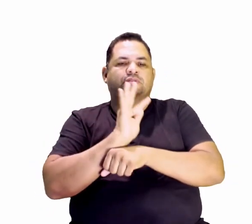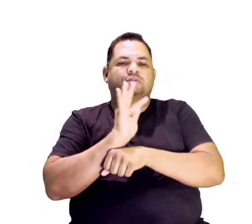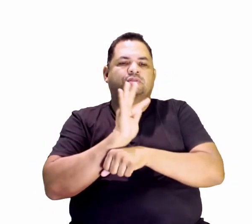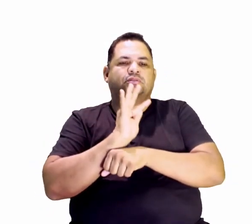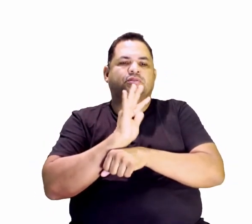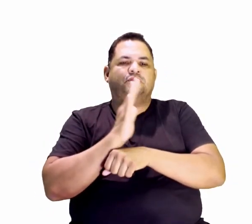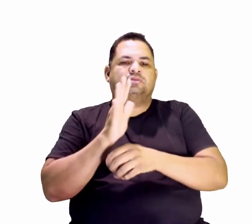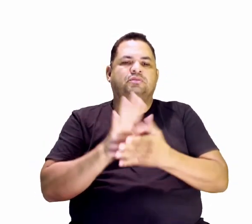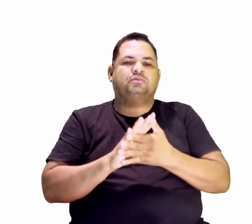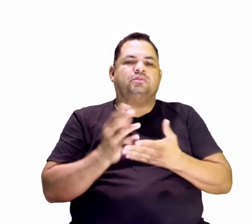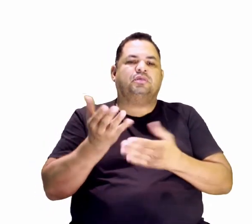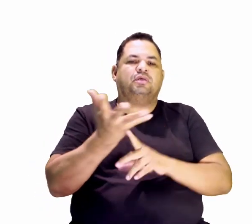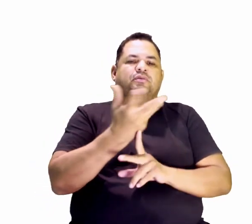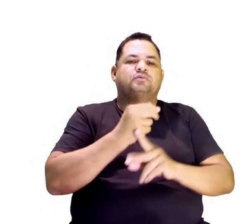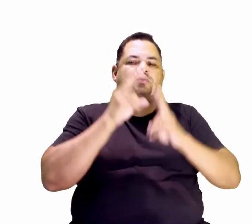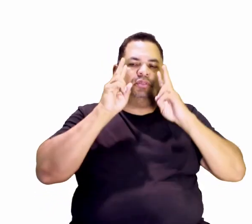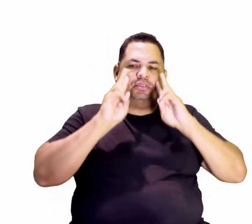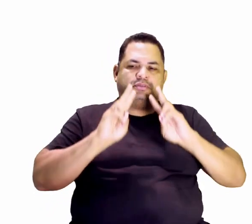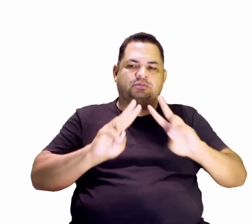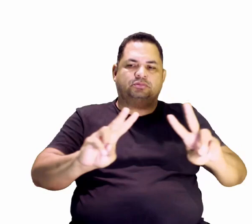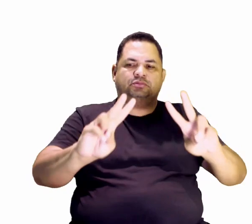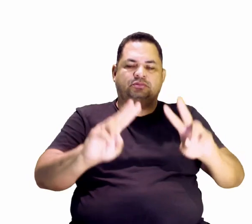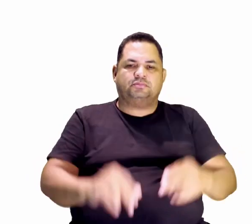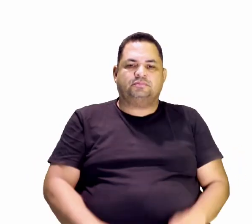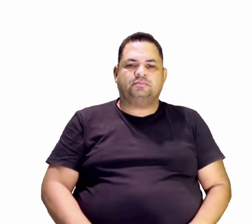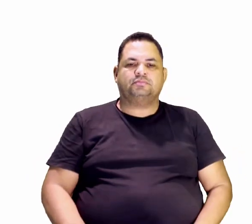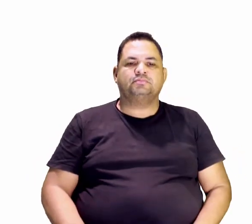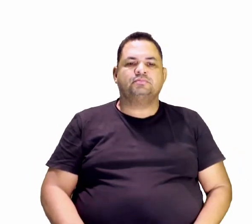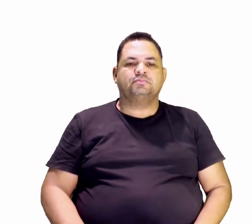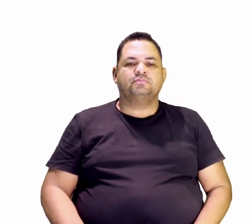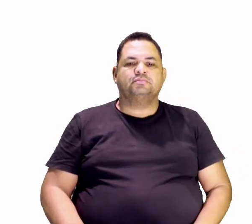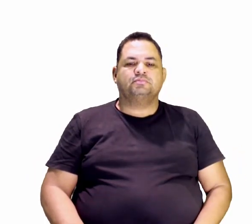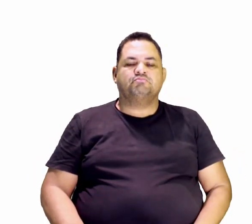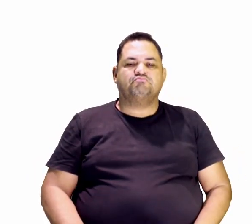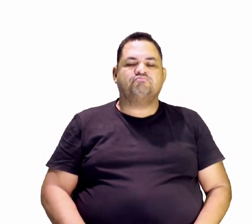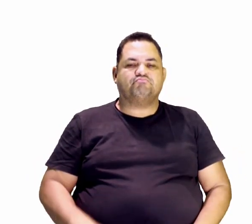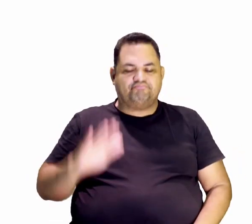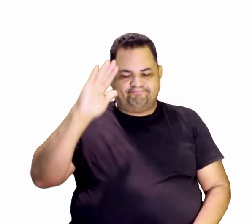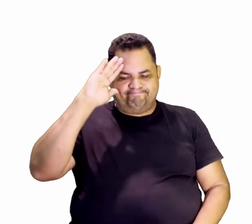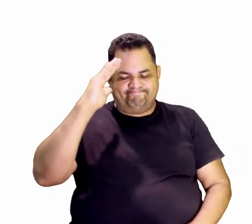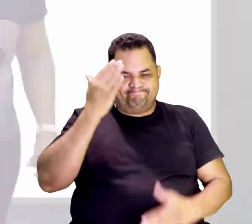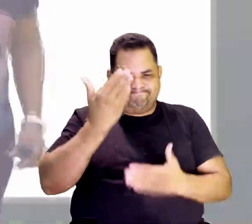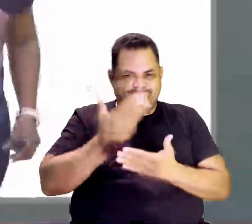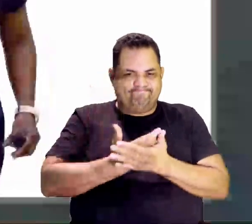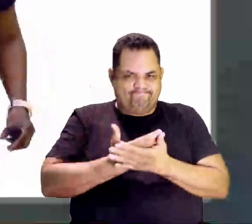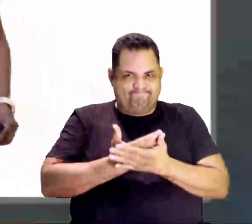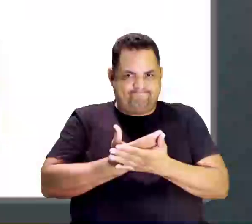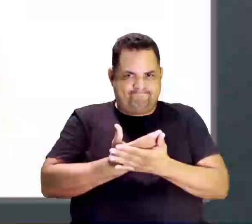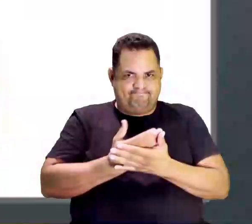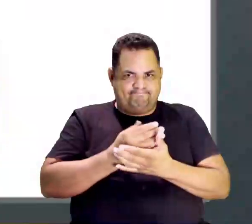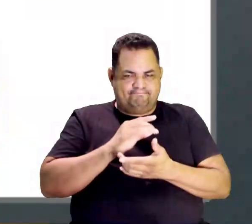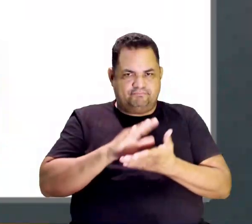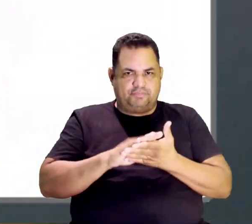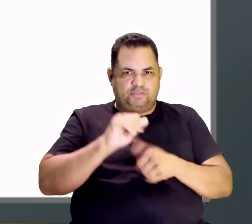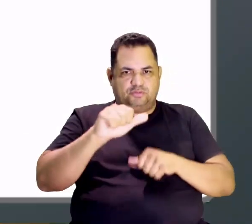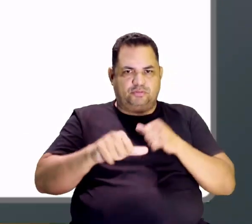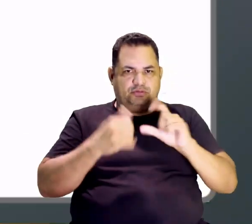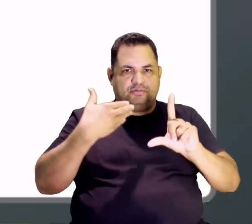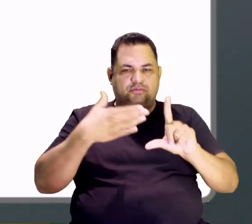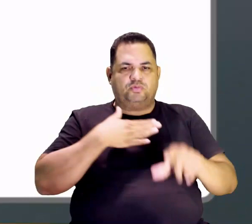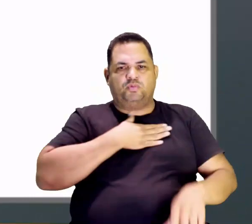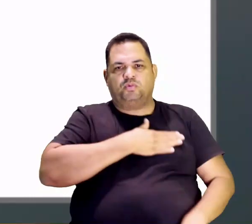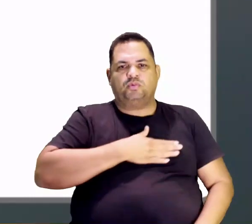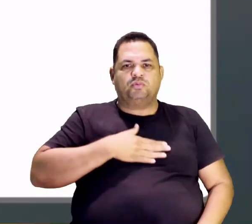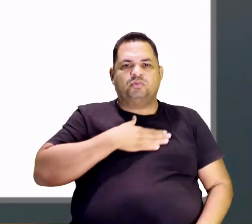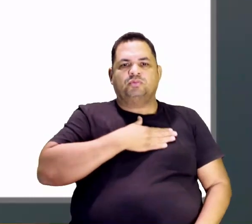cinema, que consome artes visuais. Olha, eu confesso para vocês, antes de passar para o próximo slide aí, que eu gosto um pouco